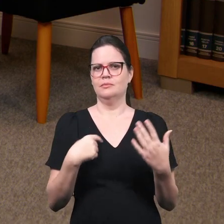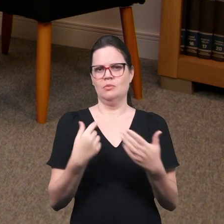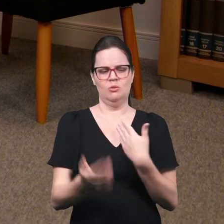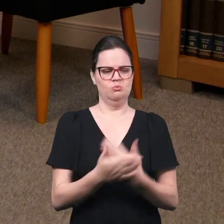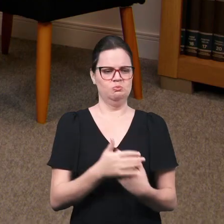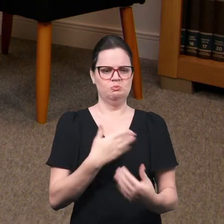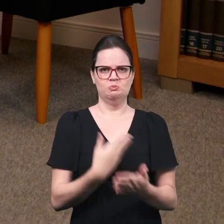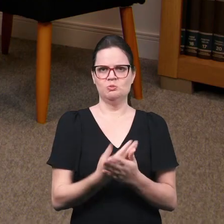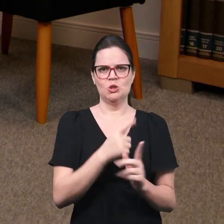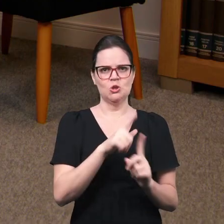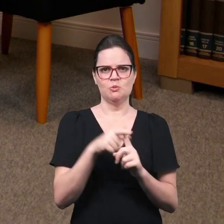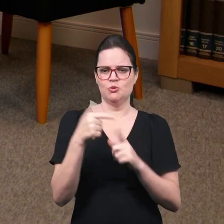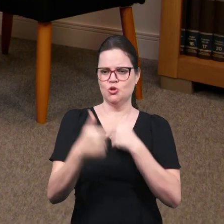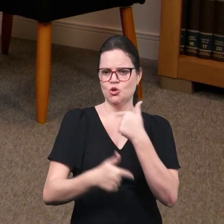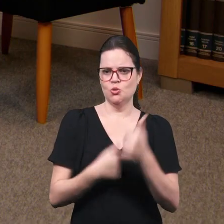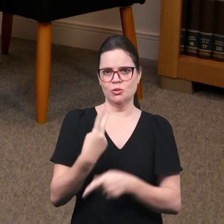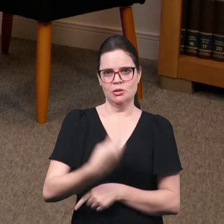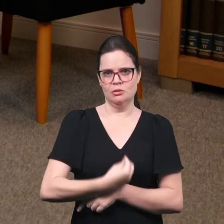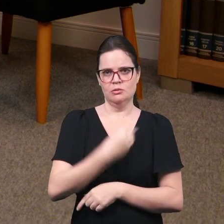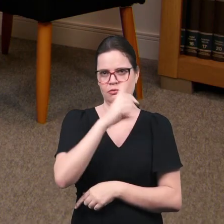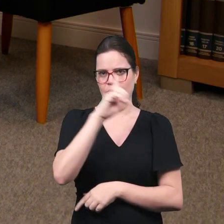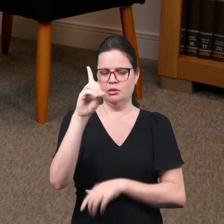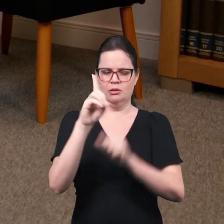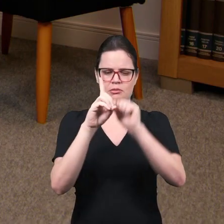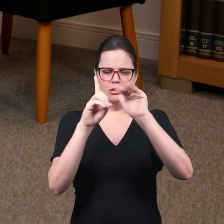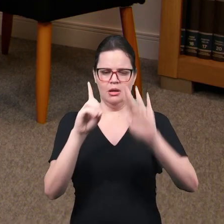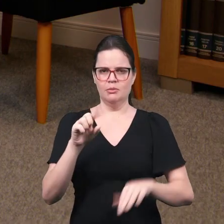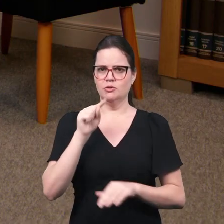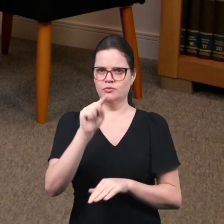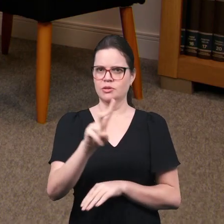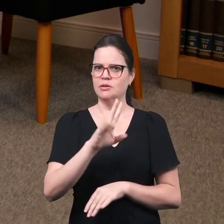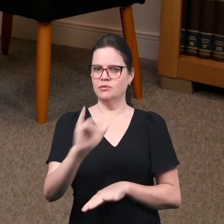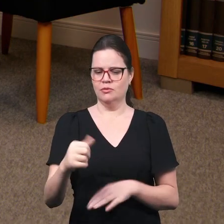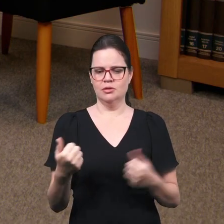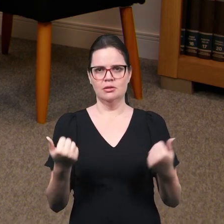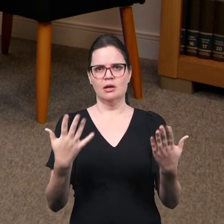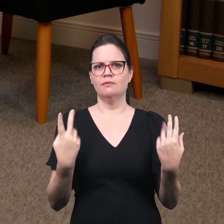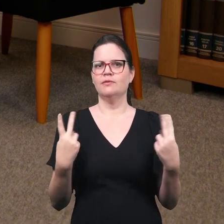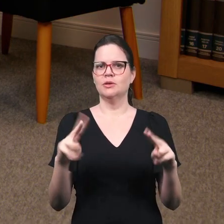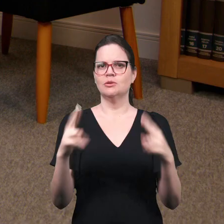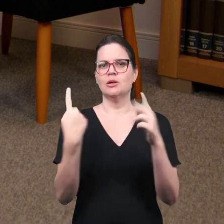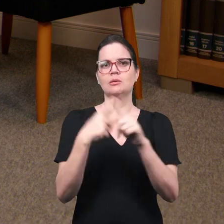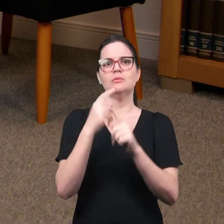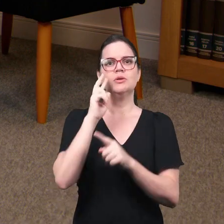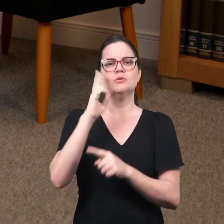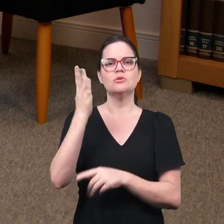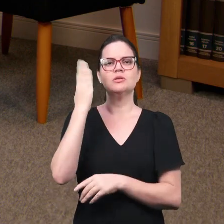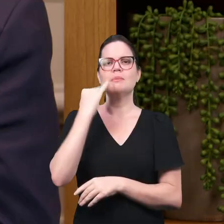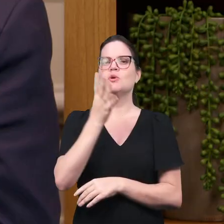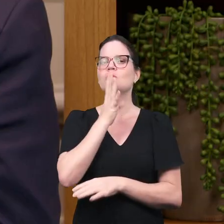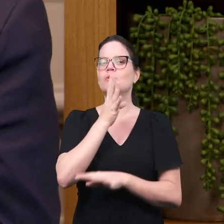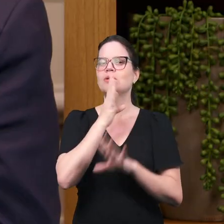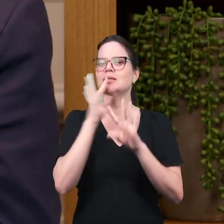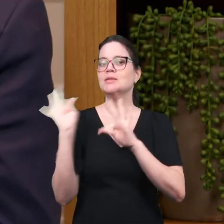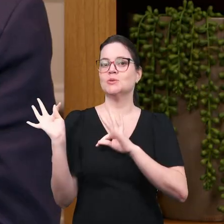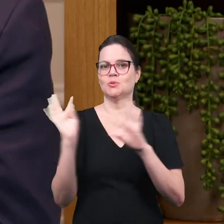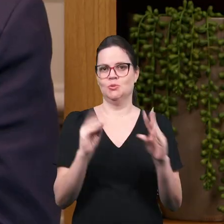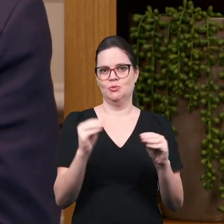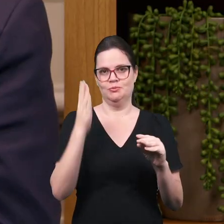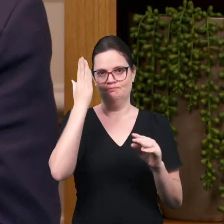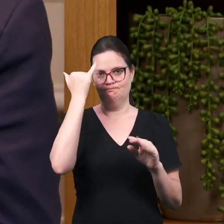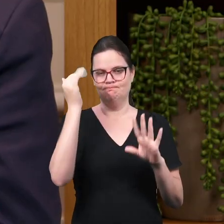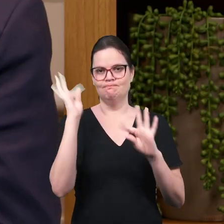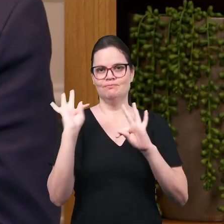batalha que você esteja enfrentando, Deus vai te abençoar. Deus vai te dar a vitória, Amém. porque Ele é onisciente. Amém. Amém.